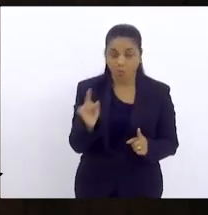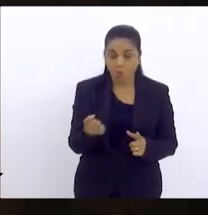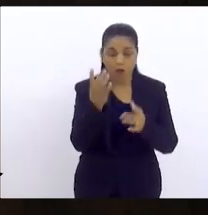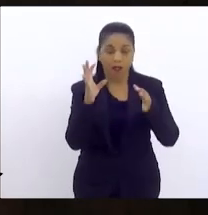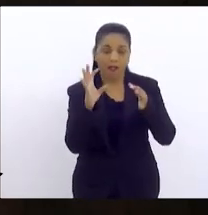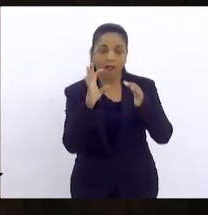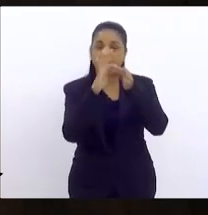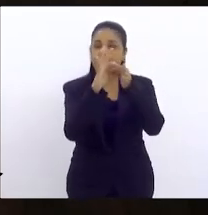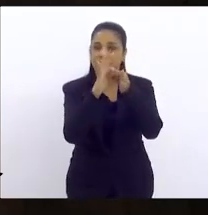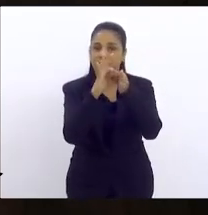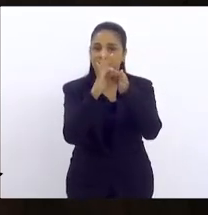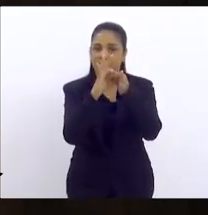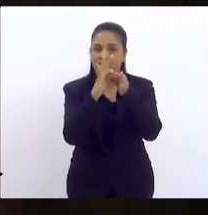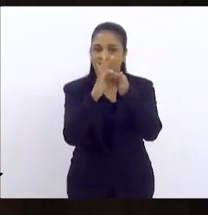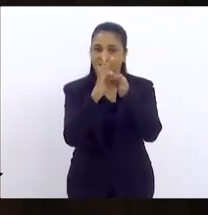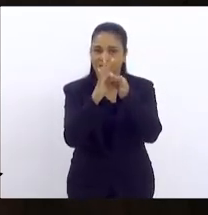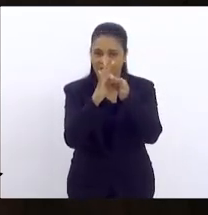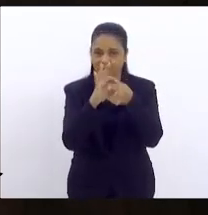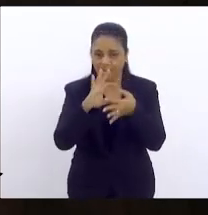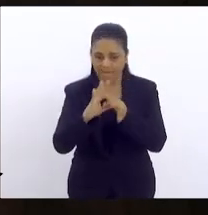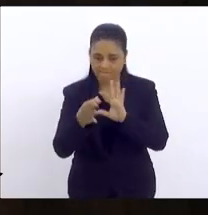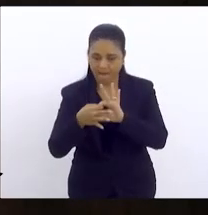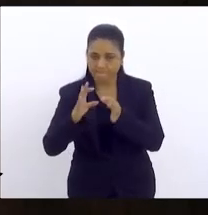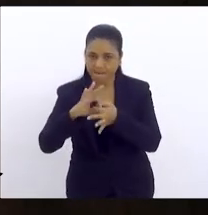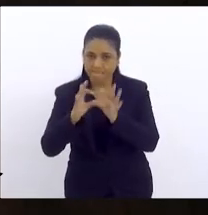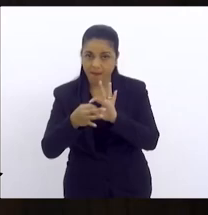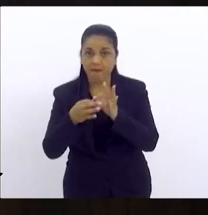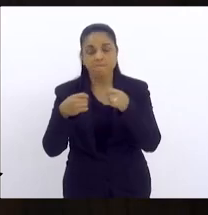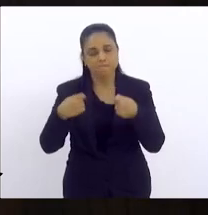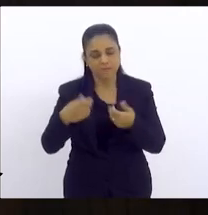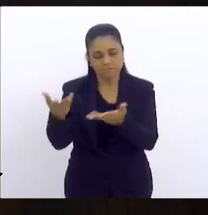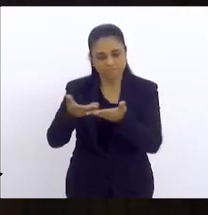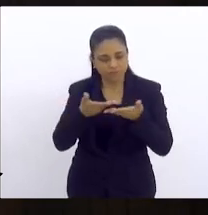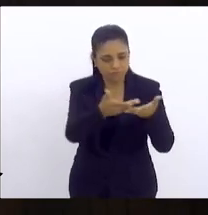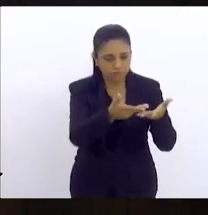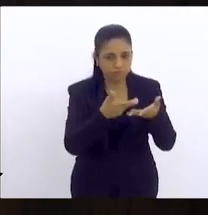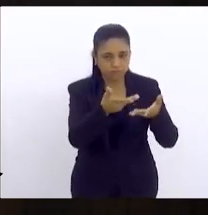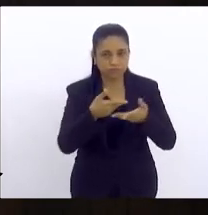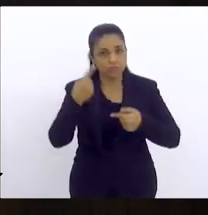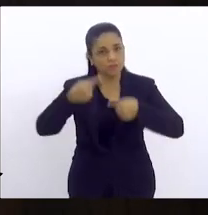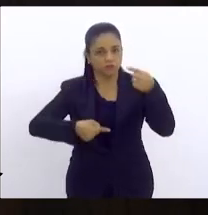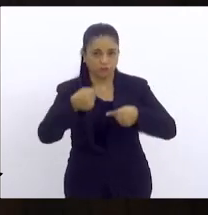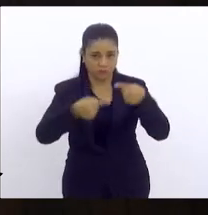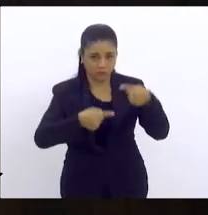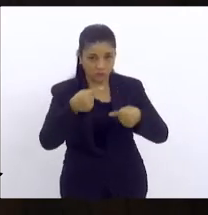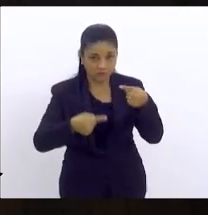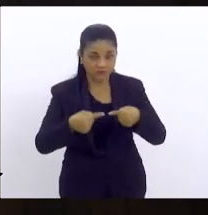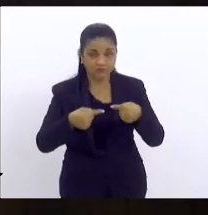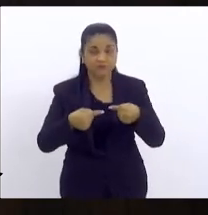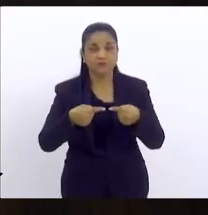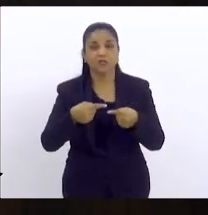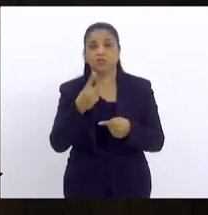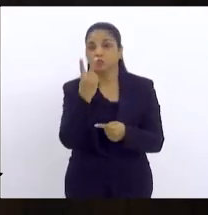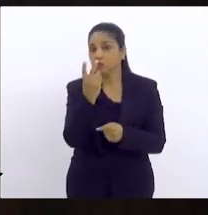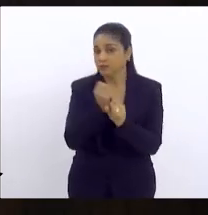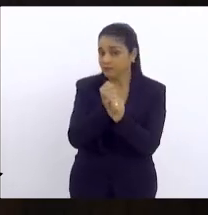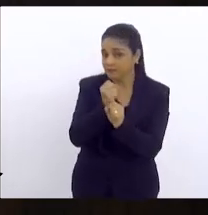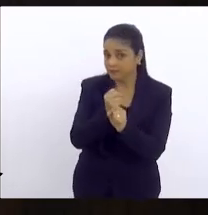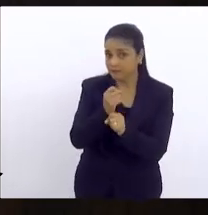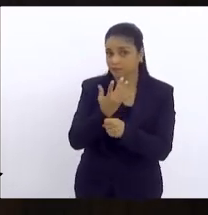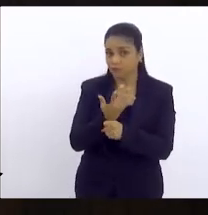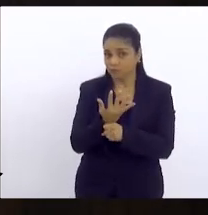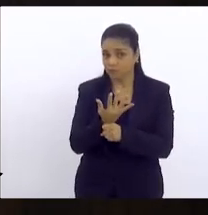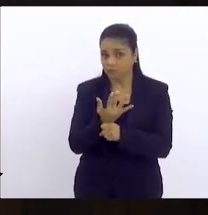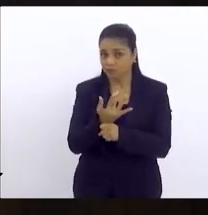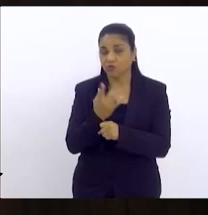corrente e sem ser redundante a gente precisa realmente trazer outros atores para essa conversa nestes dois anos de Duque de Caxias eu tenho muita dificuldade